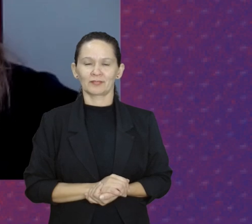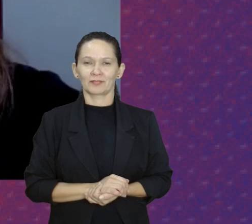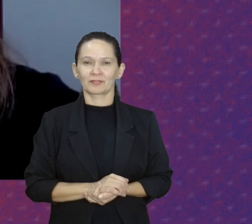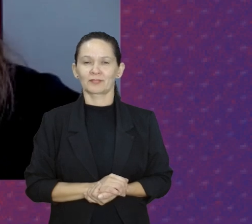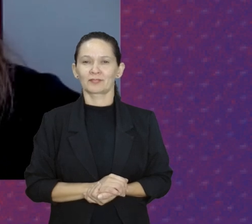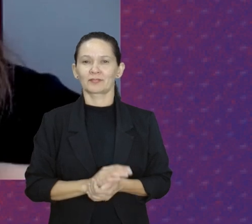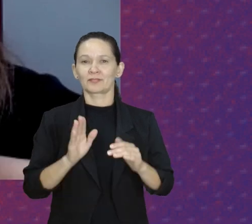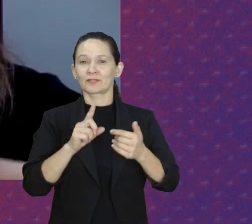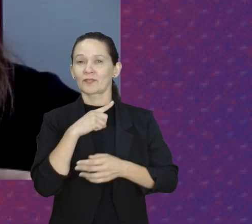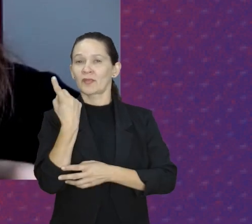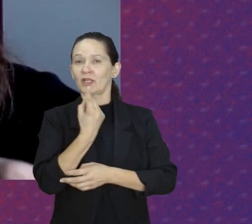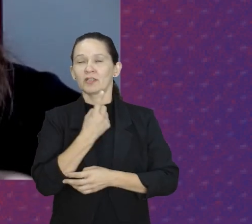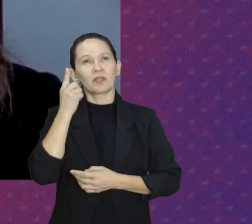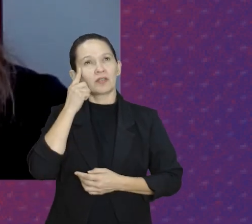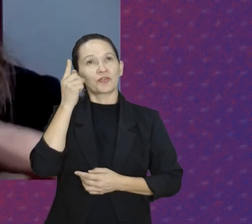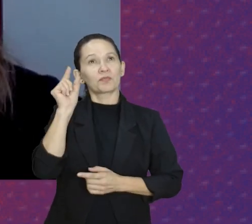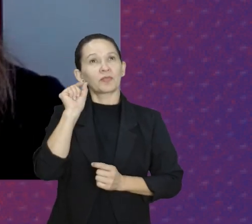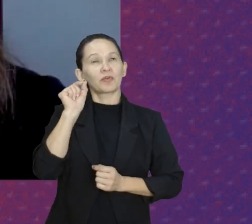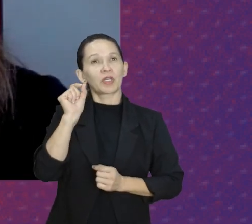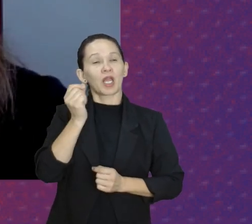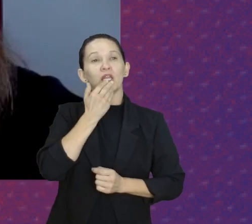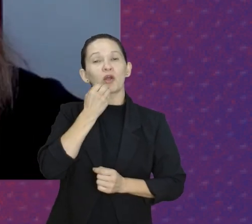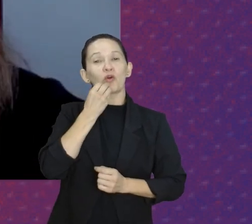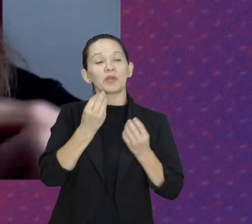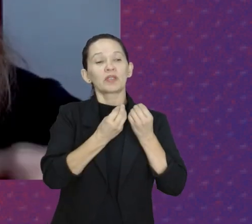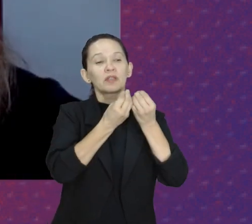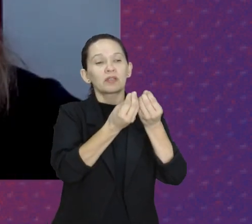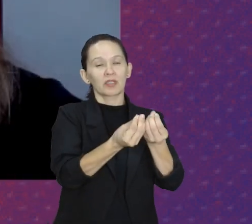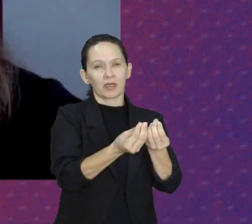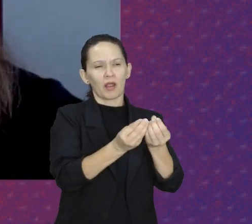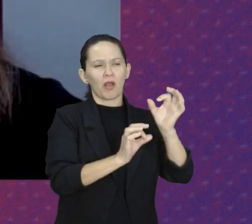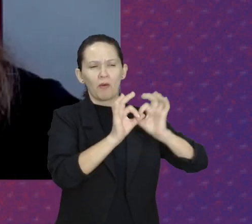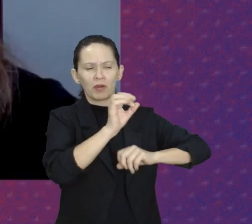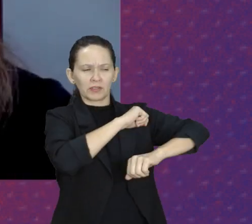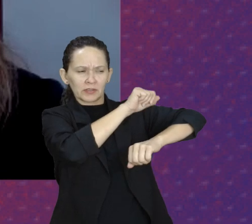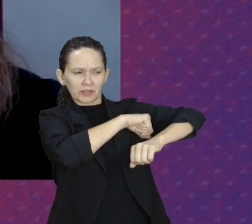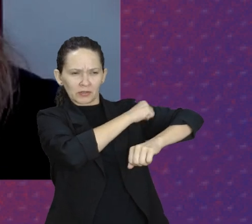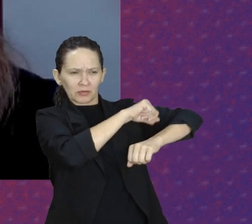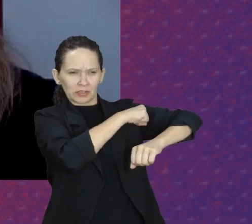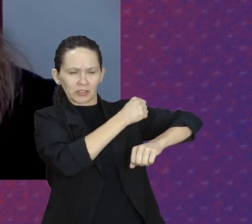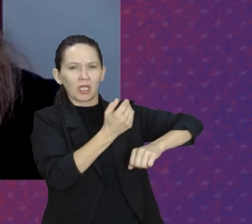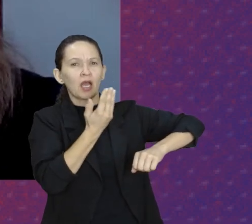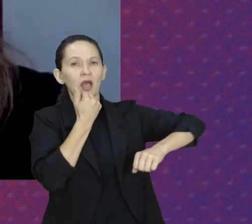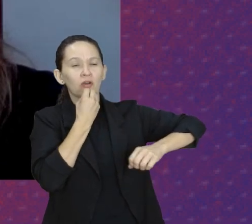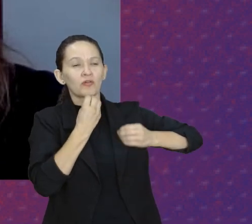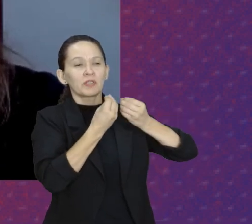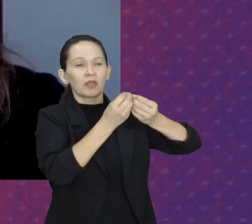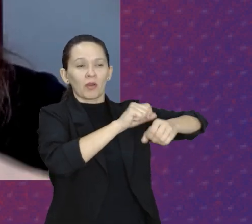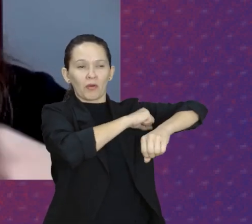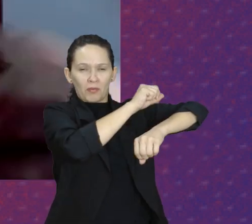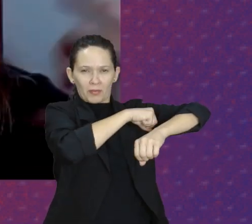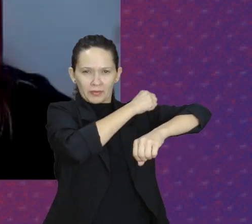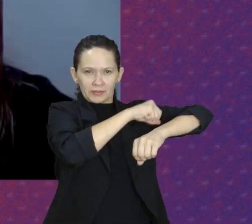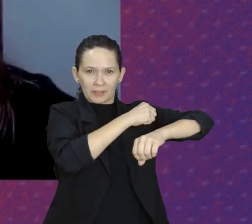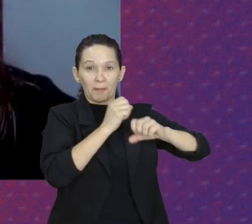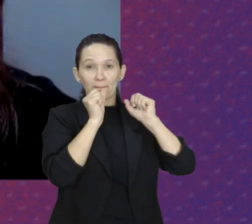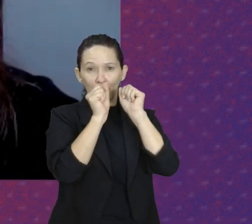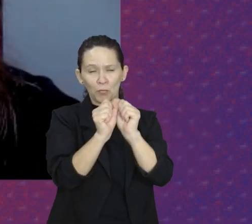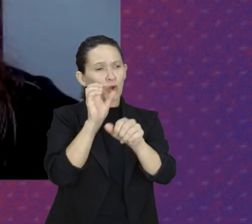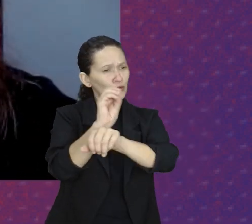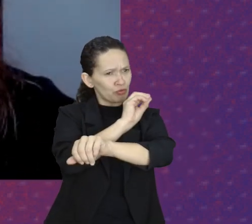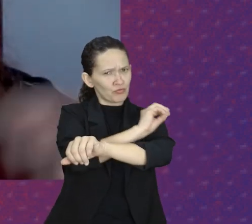Então a gente pensa na comida que vai ser preparada. A comida que vai ser preparada, ela pode ser um